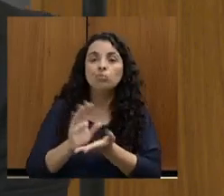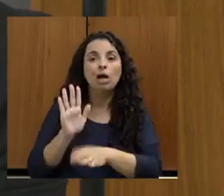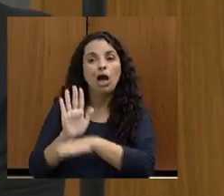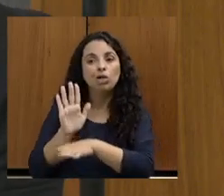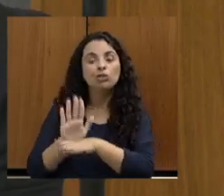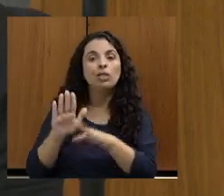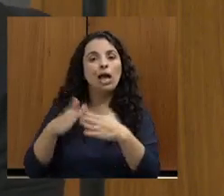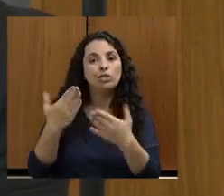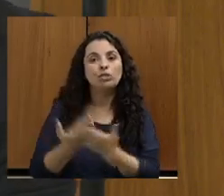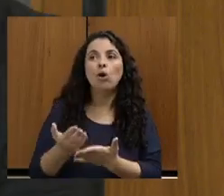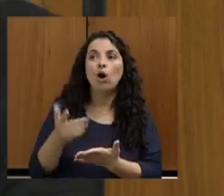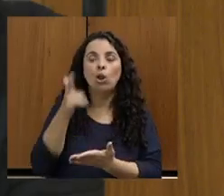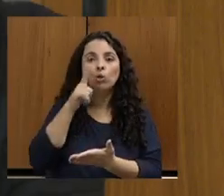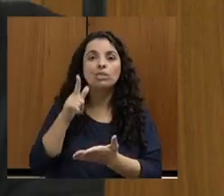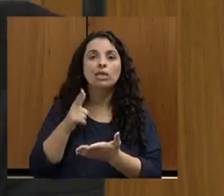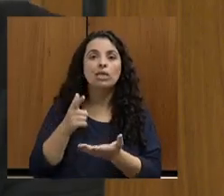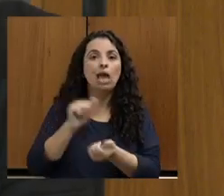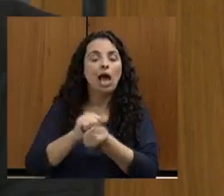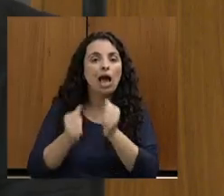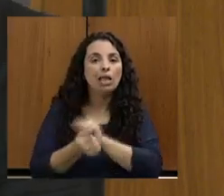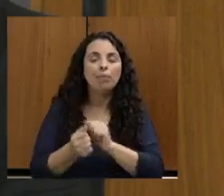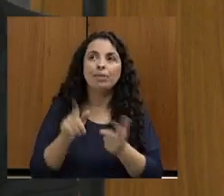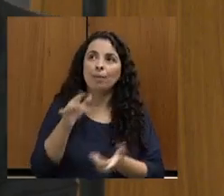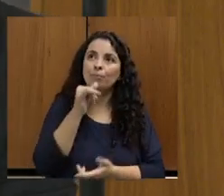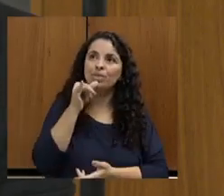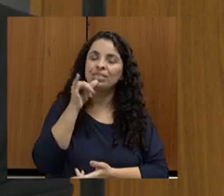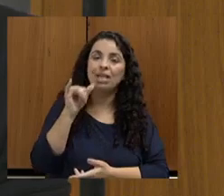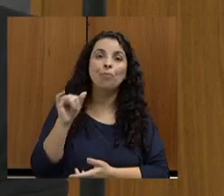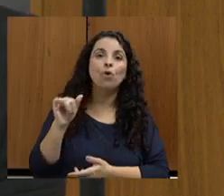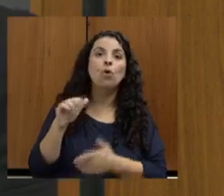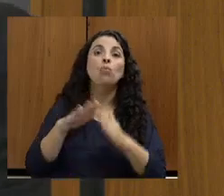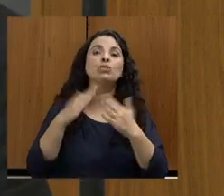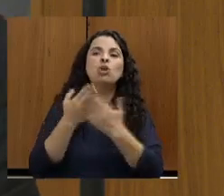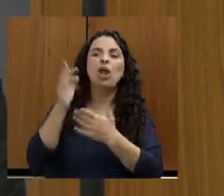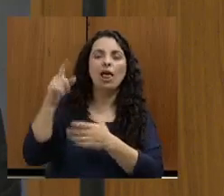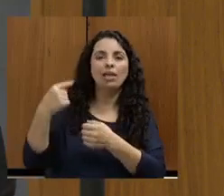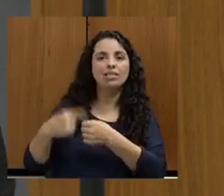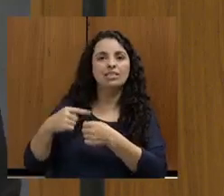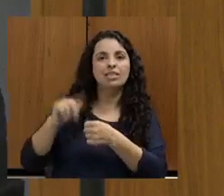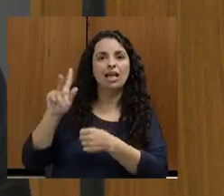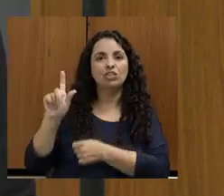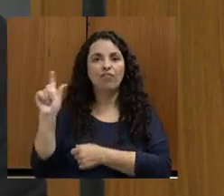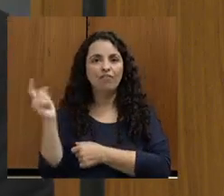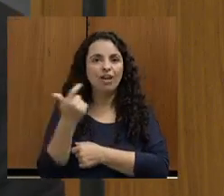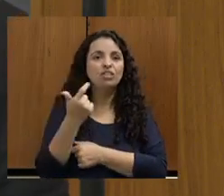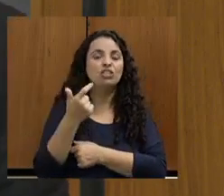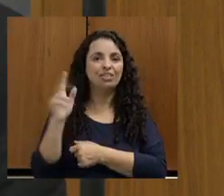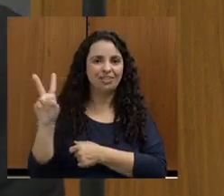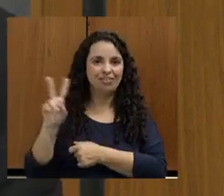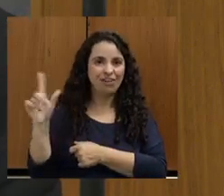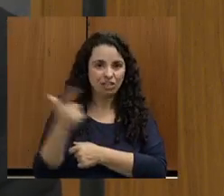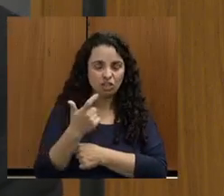um elevador, como foi o caso de uma escola de Varginha recentemente, então, gente, na verdade, quer aqui se dispor